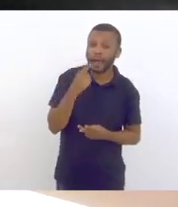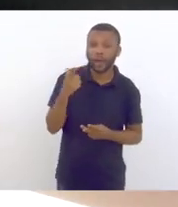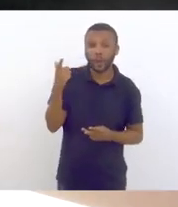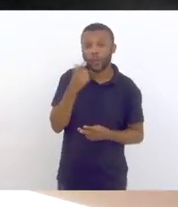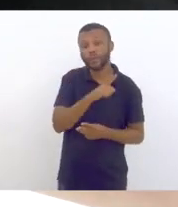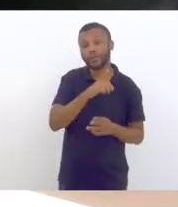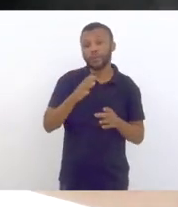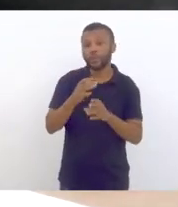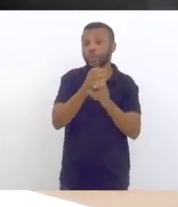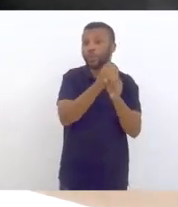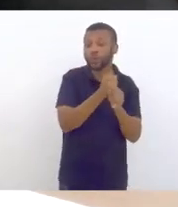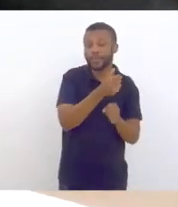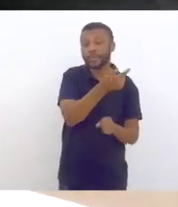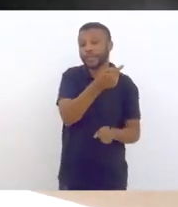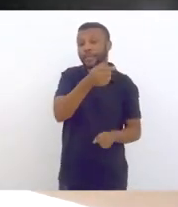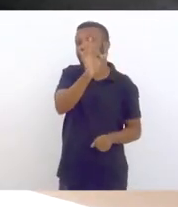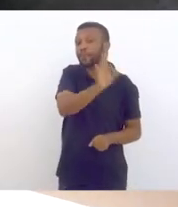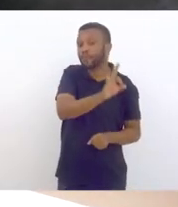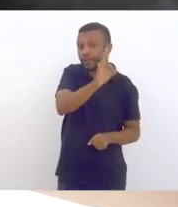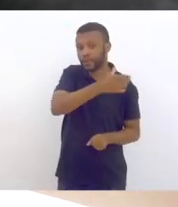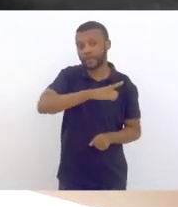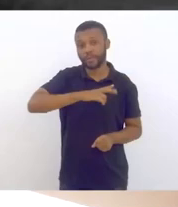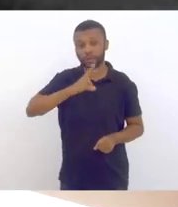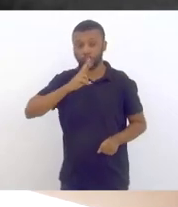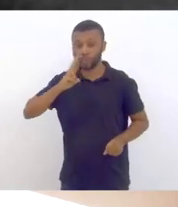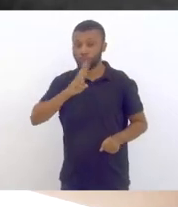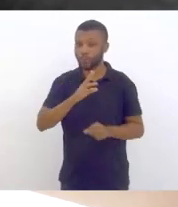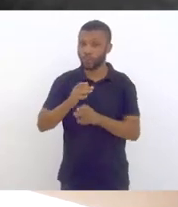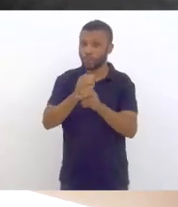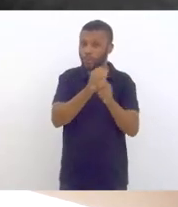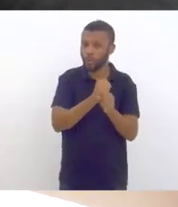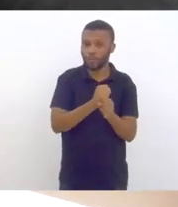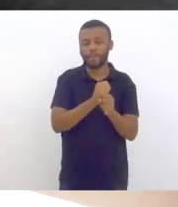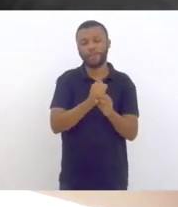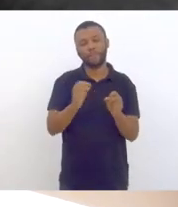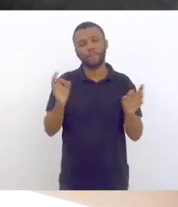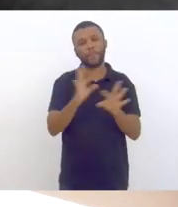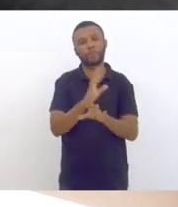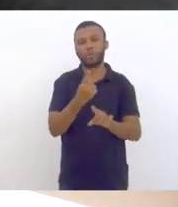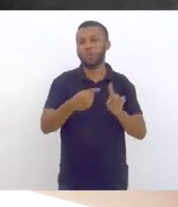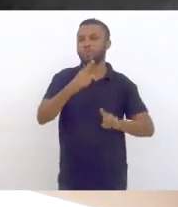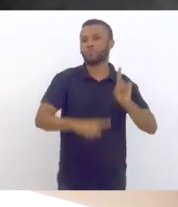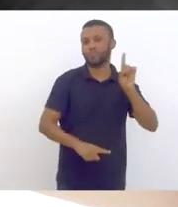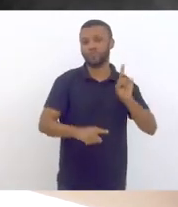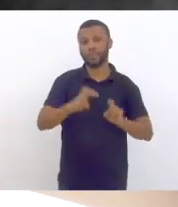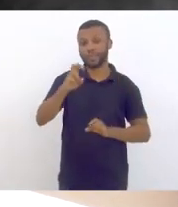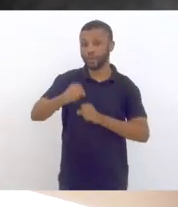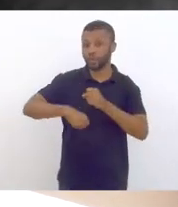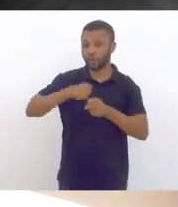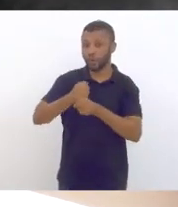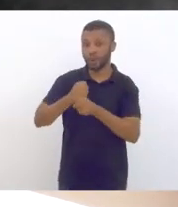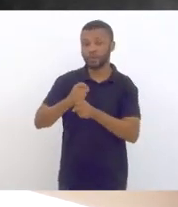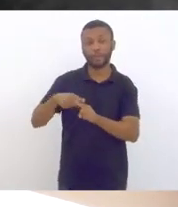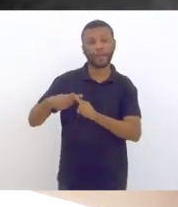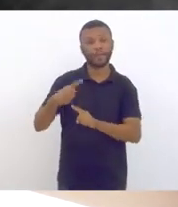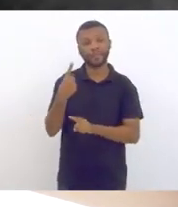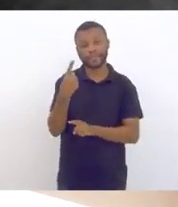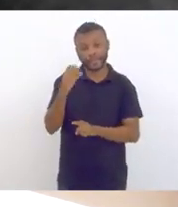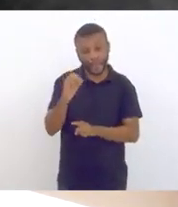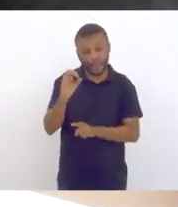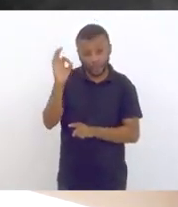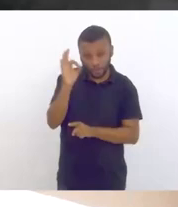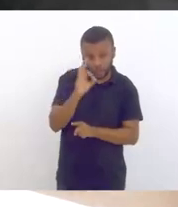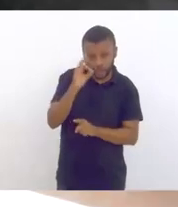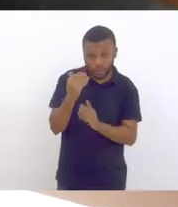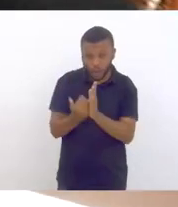tão conseguindo ter resultados muito excitosos a partir disso então essa progressividade tem cinco anos e de 10% para 15%